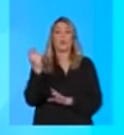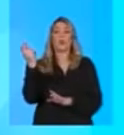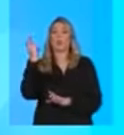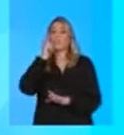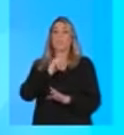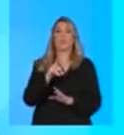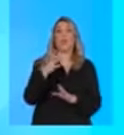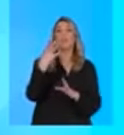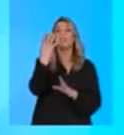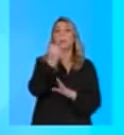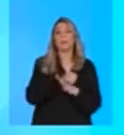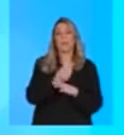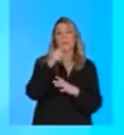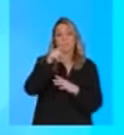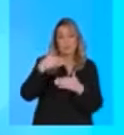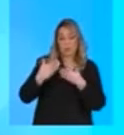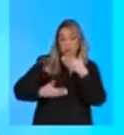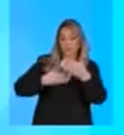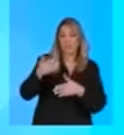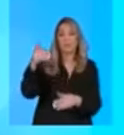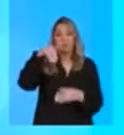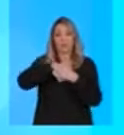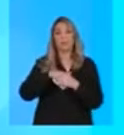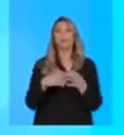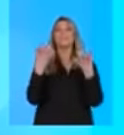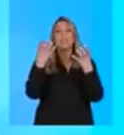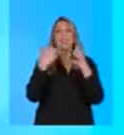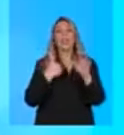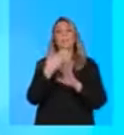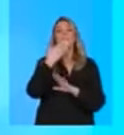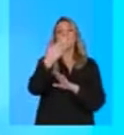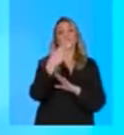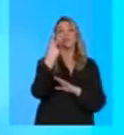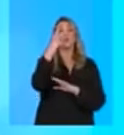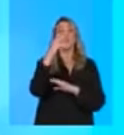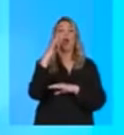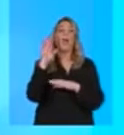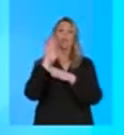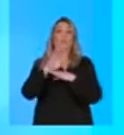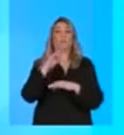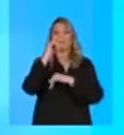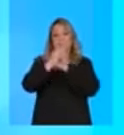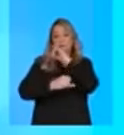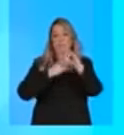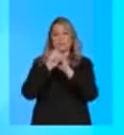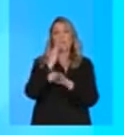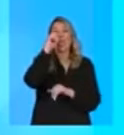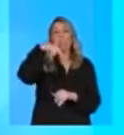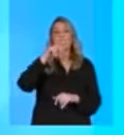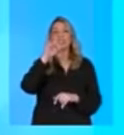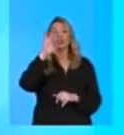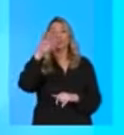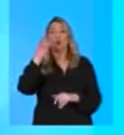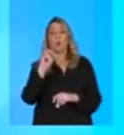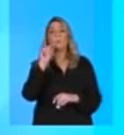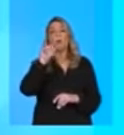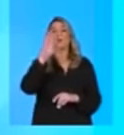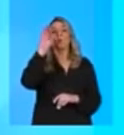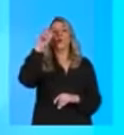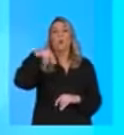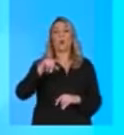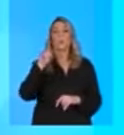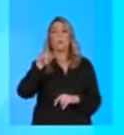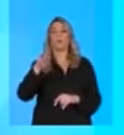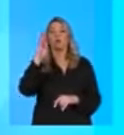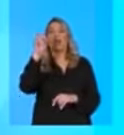nesse processo eleitoral mas queria pedir a sua ajuda o meu site é indio.com.br e lá você pode entrar e pode doar é uma